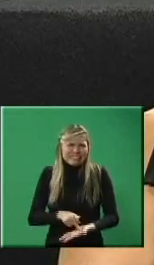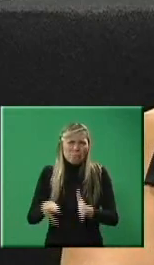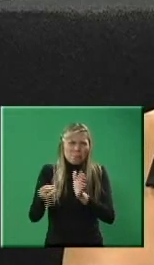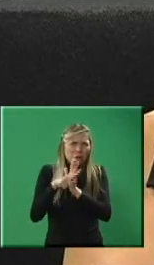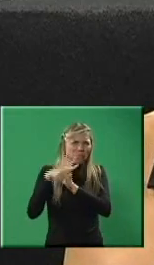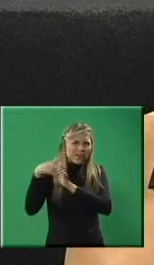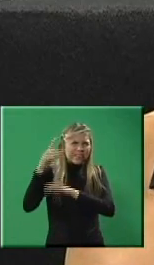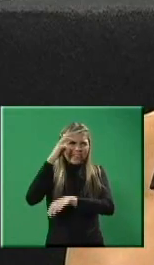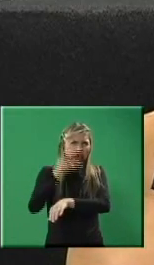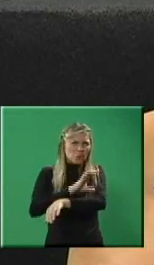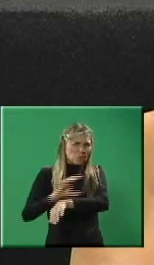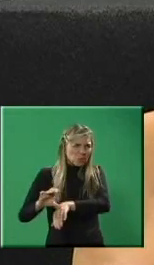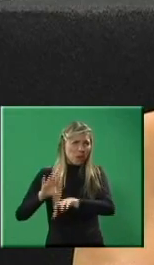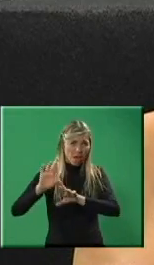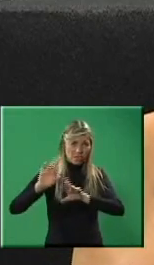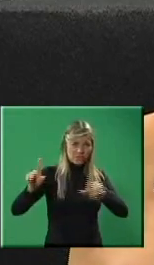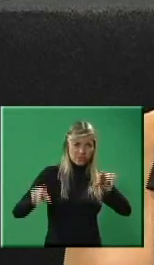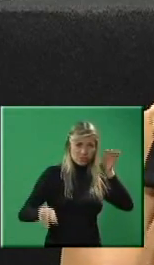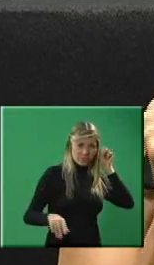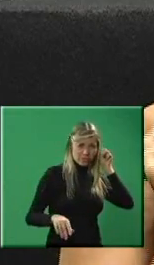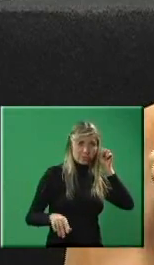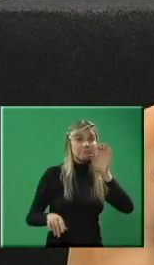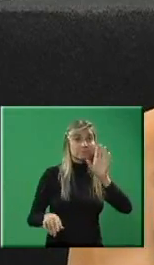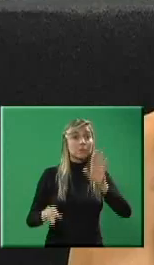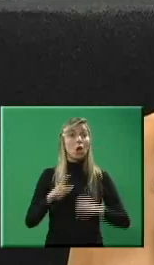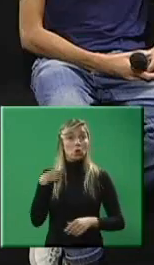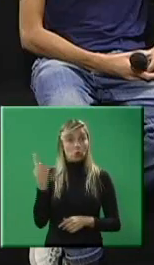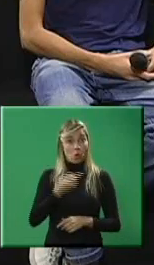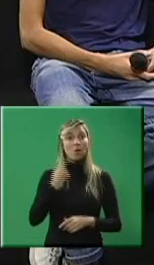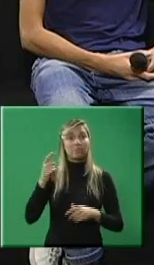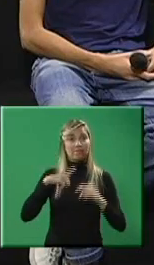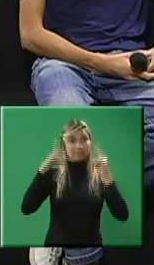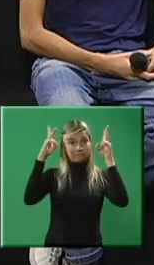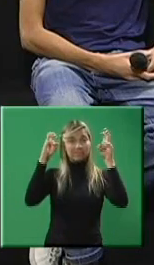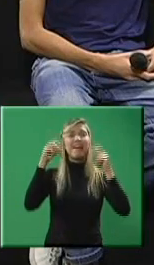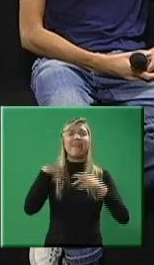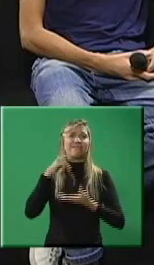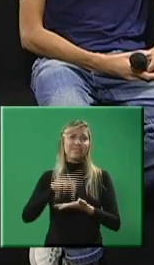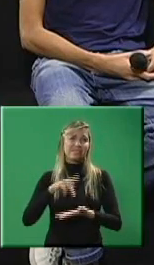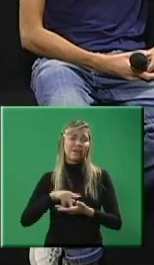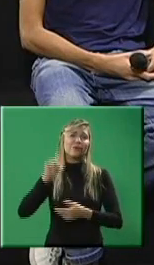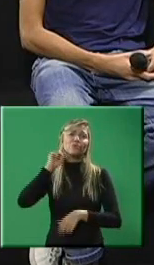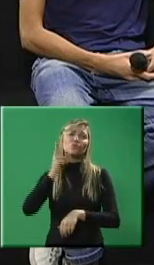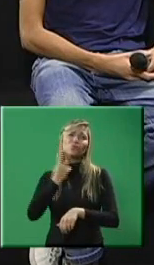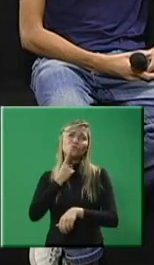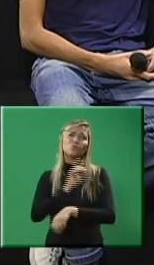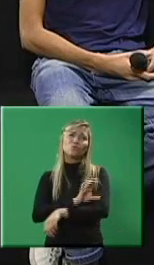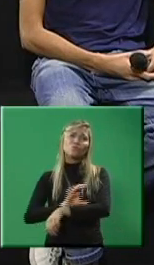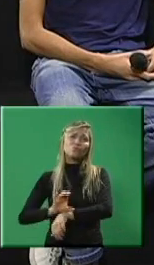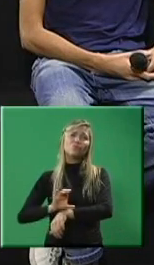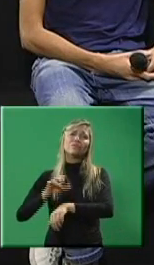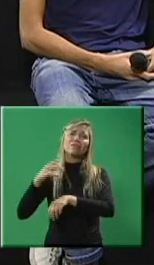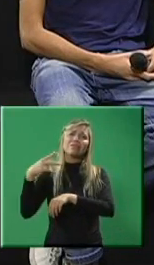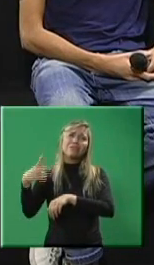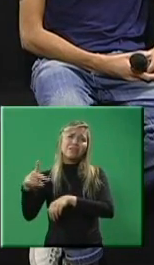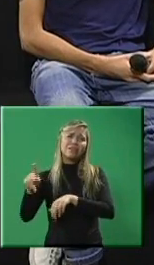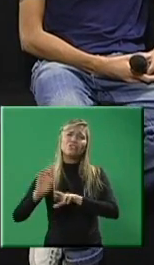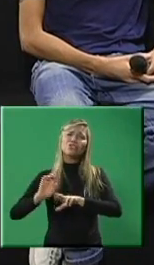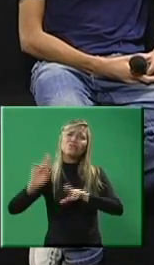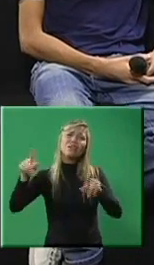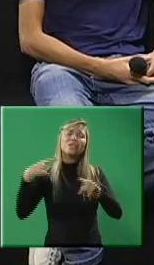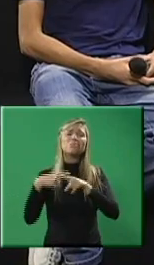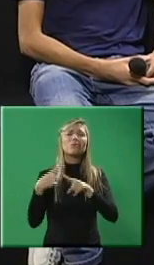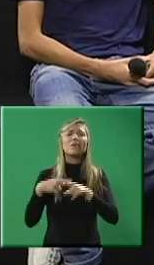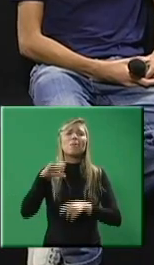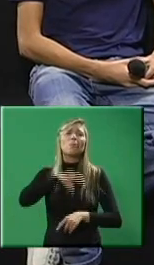ouvinte? Nós trabalhamos com a ideia de que sim. De que o surdo, por trabalhar com a língua visual e não